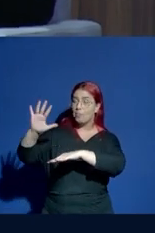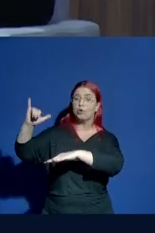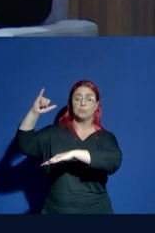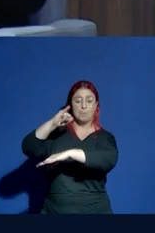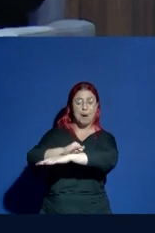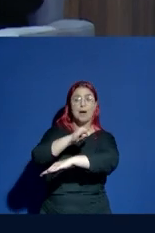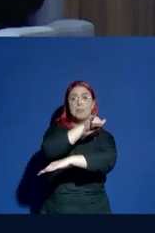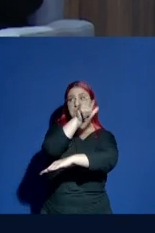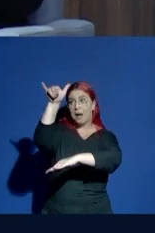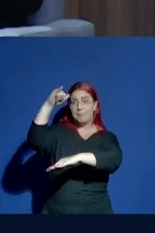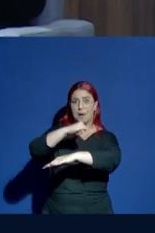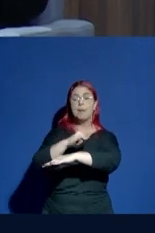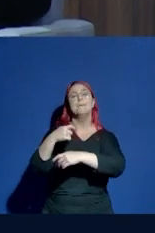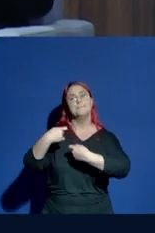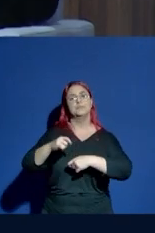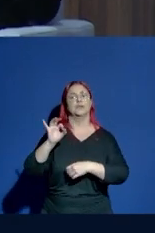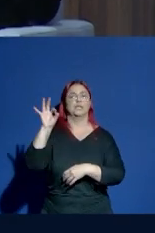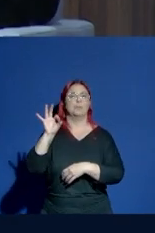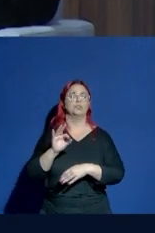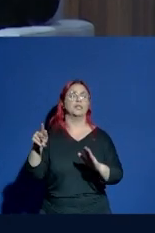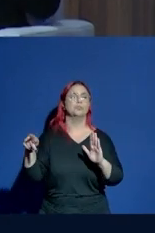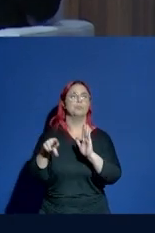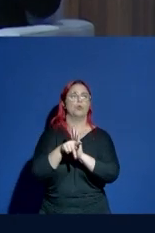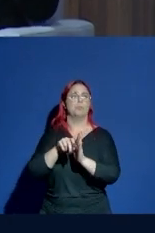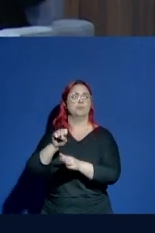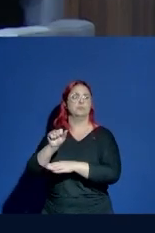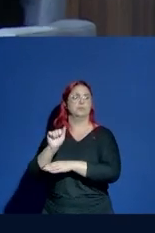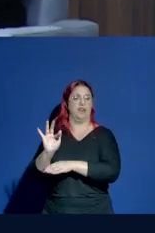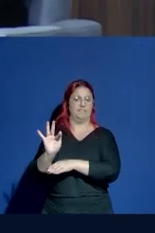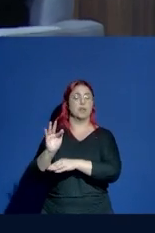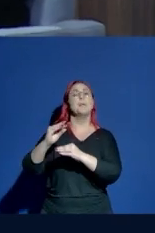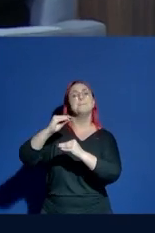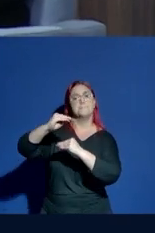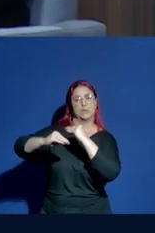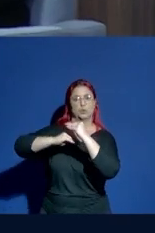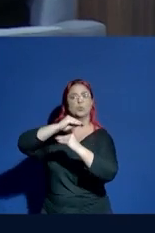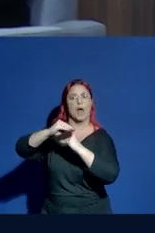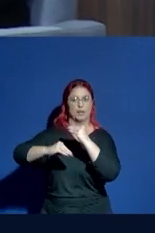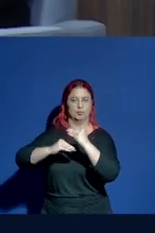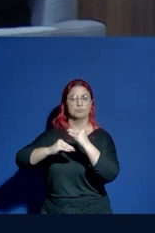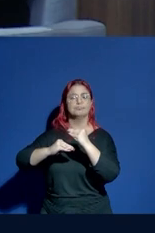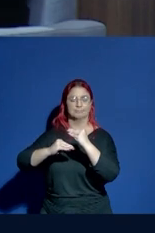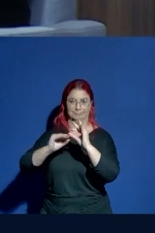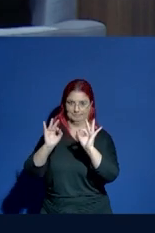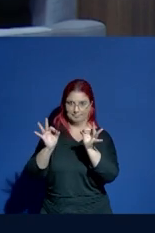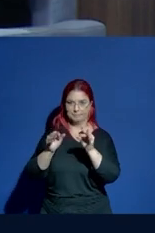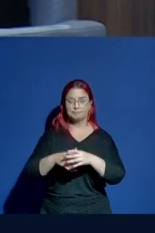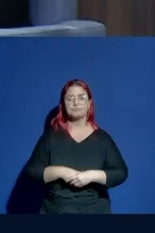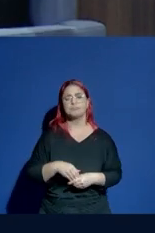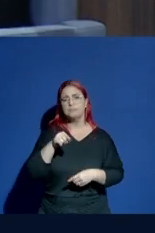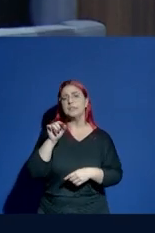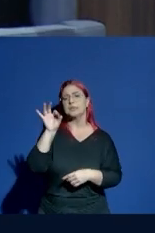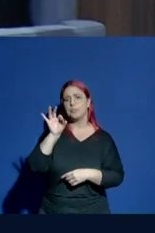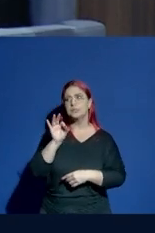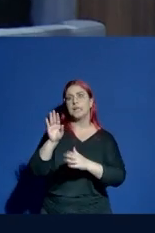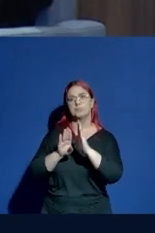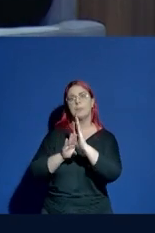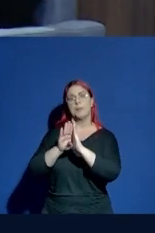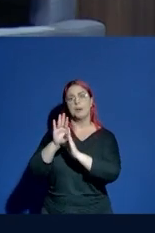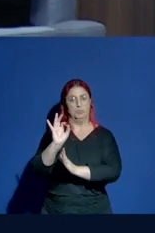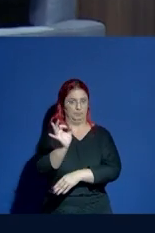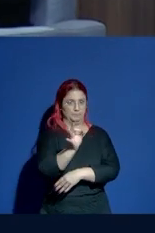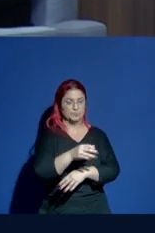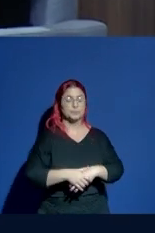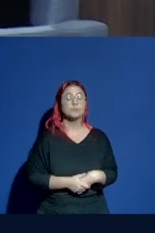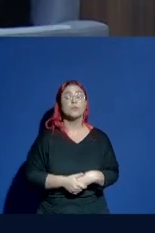europeu vai ter que ter um percentual de combustível tentava de aviação misturado no querosene de aviação esse percentuais são crescentes ao longo do tempo